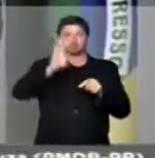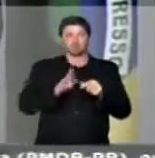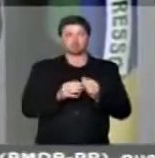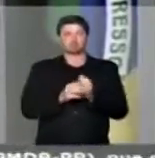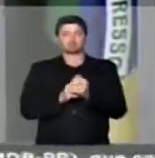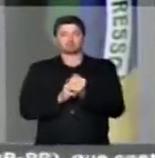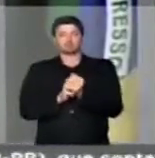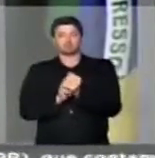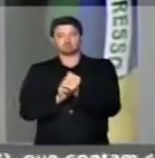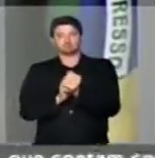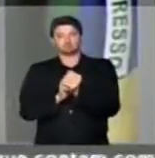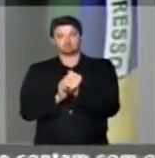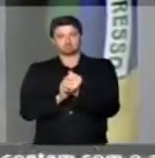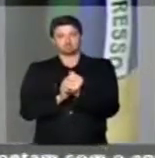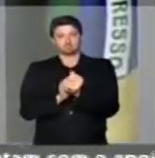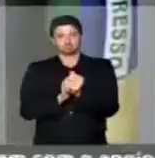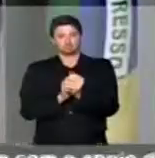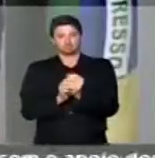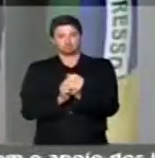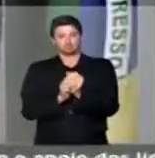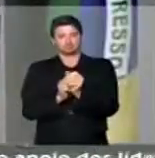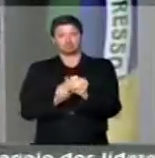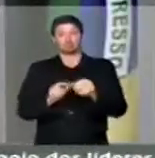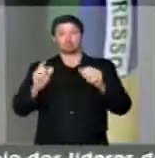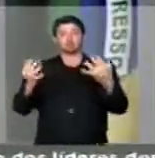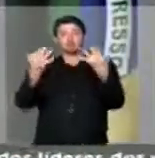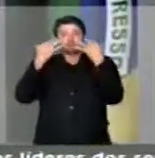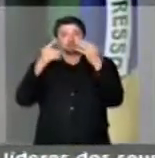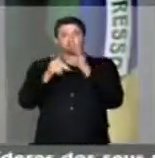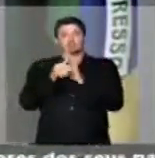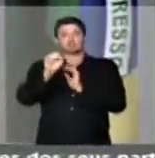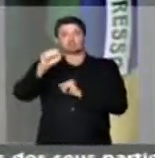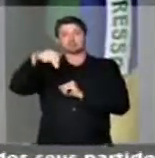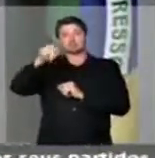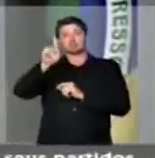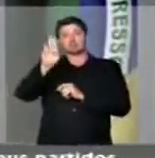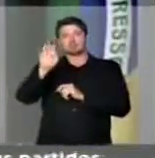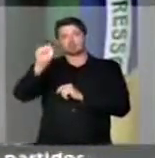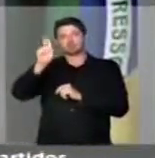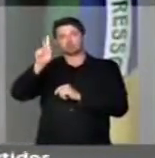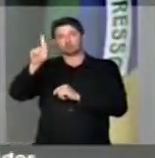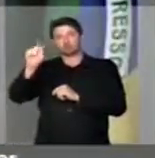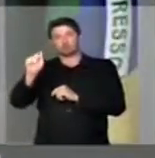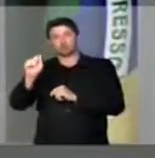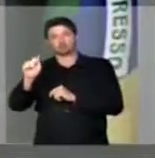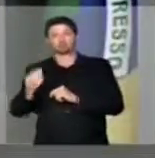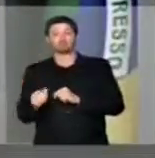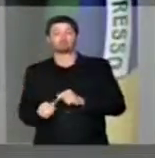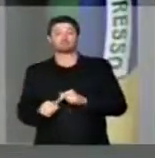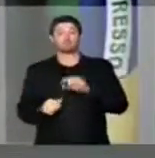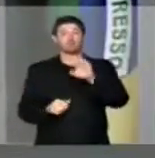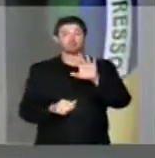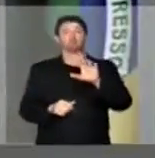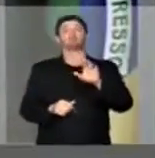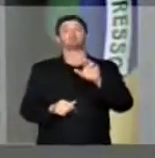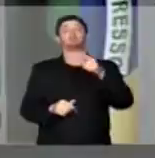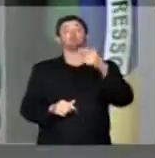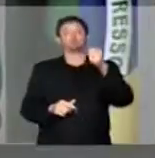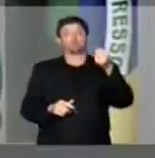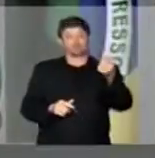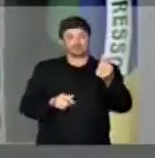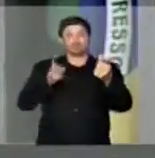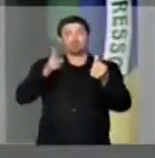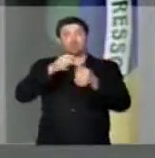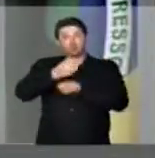República, respectivamente, ao escândalo dos sanguessugas. Em março de 2006,